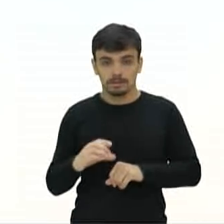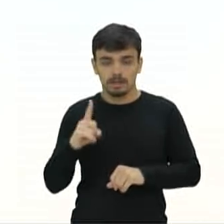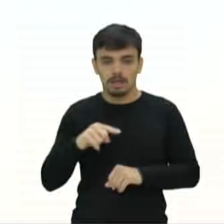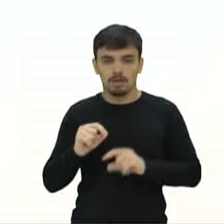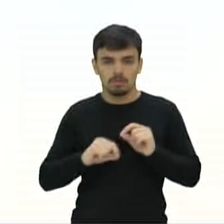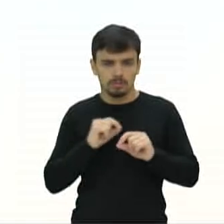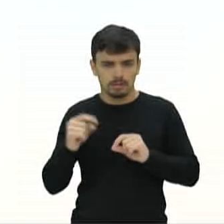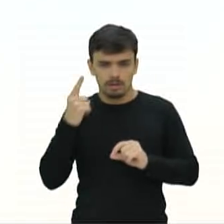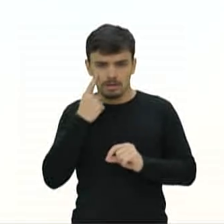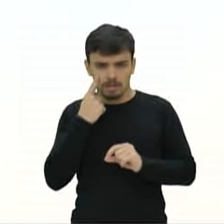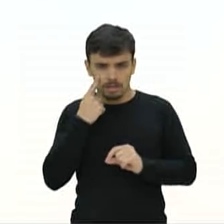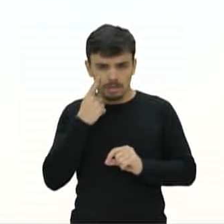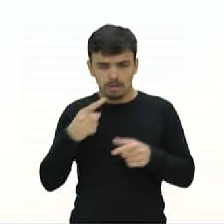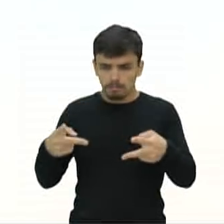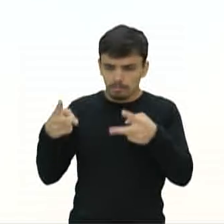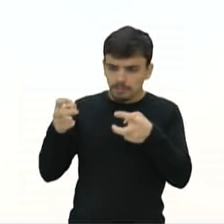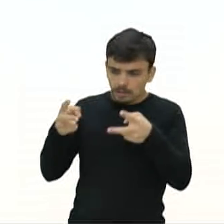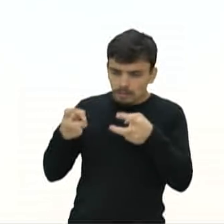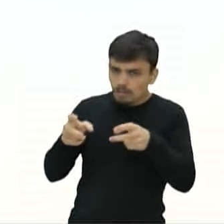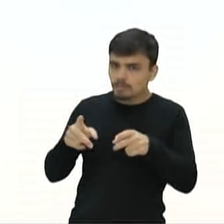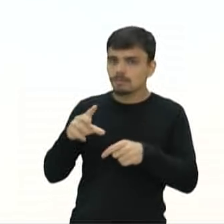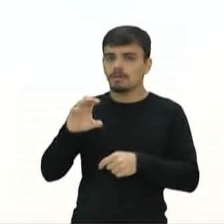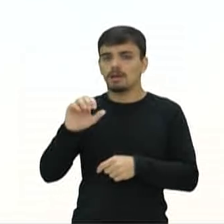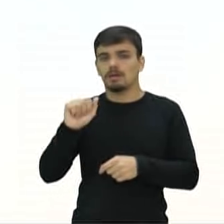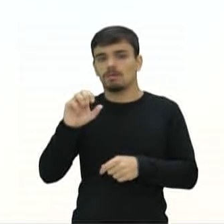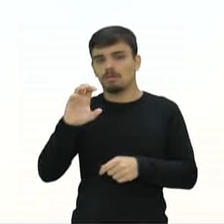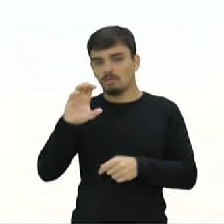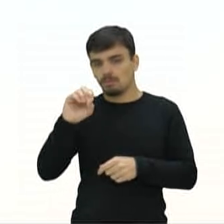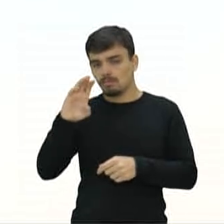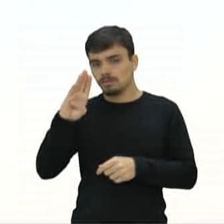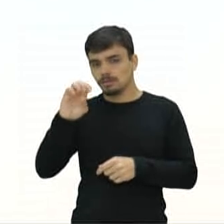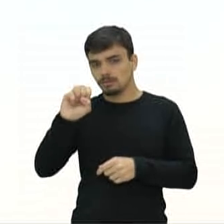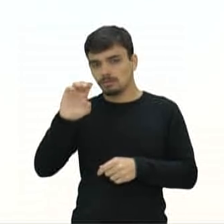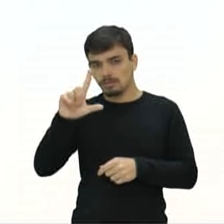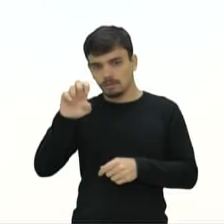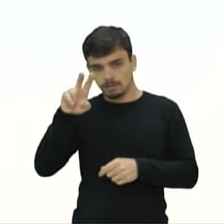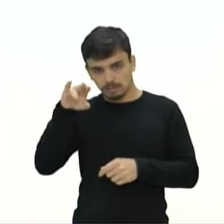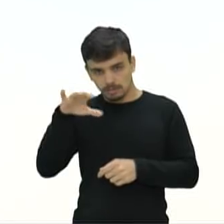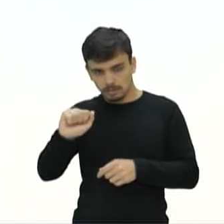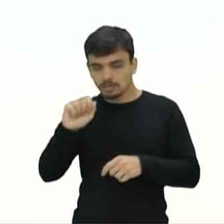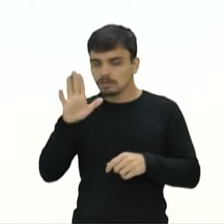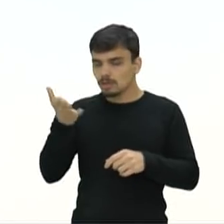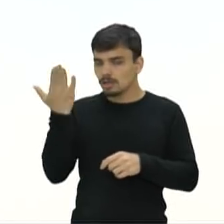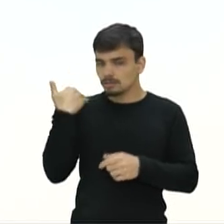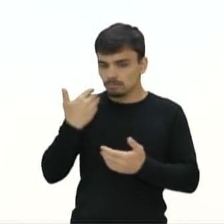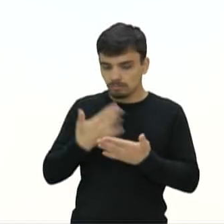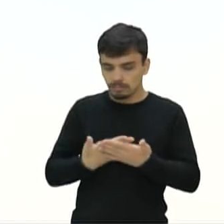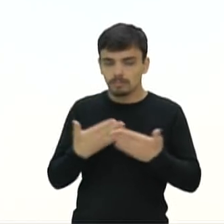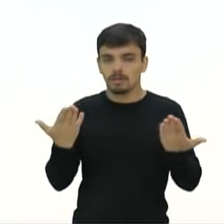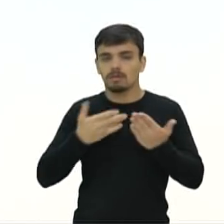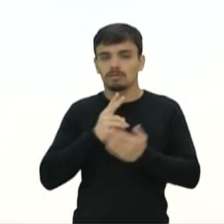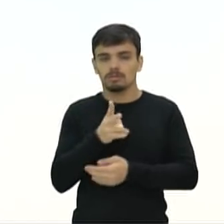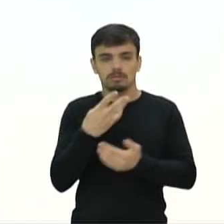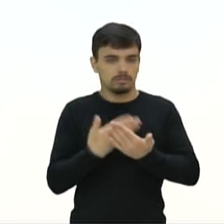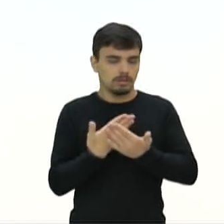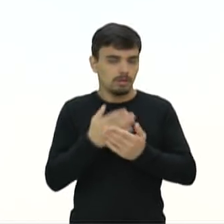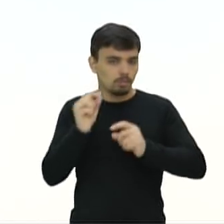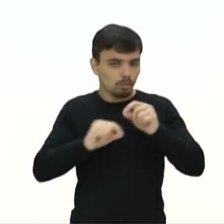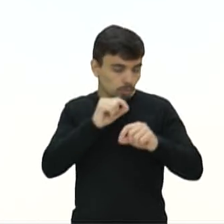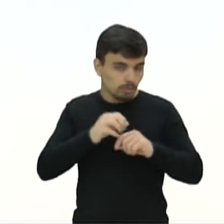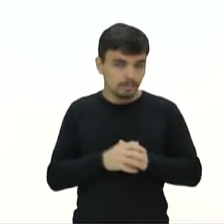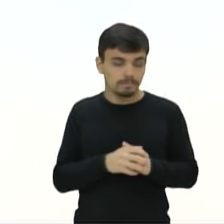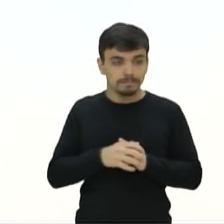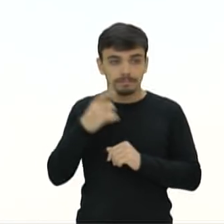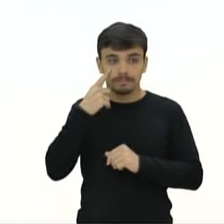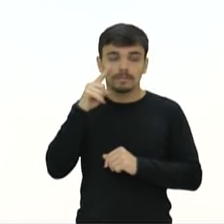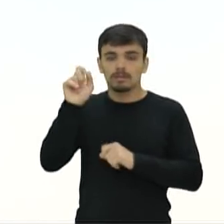a obsolescência perceptiva, com base naquilo que a gente já tratou aqui. Dando continuidade aqui à nossa aula, olha lá na